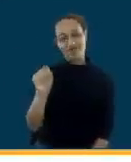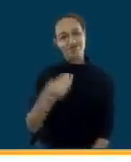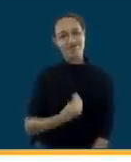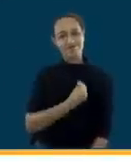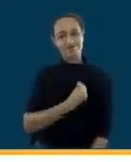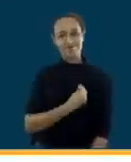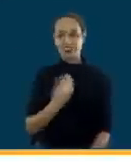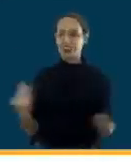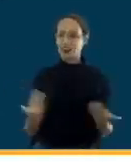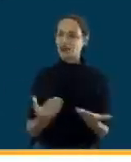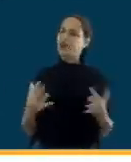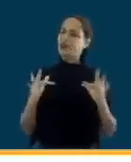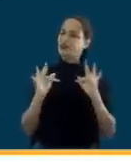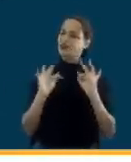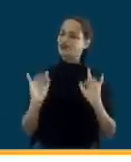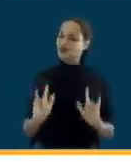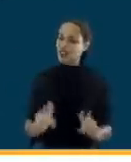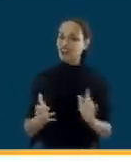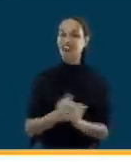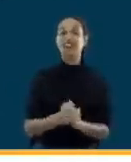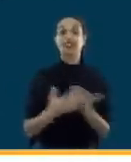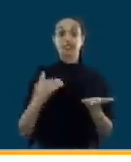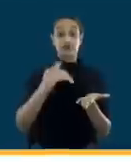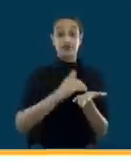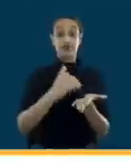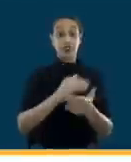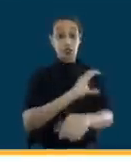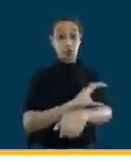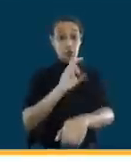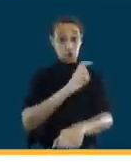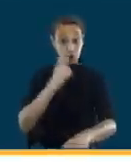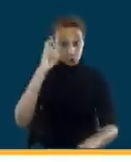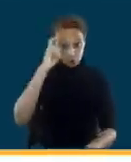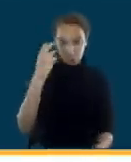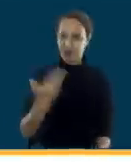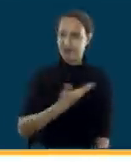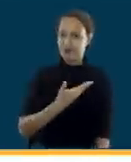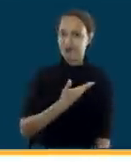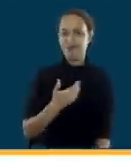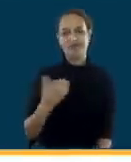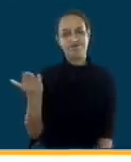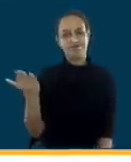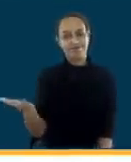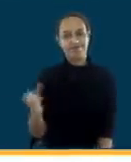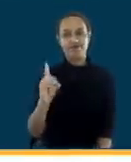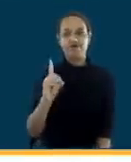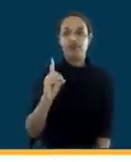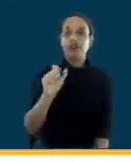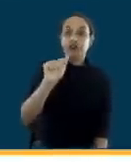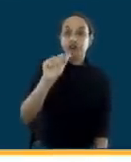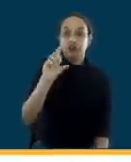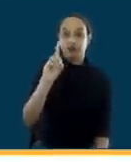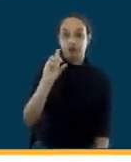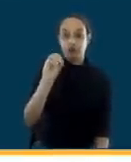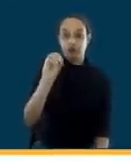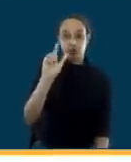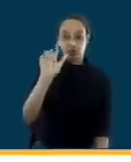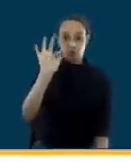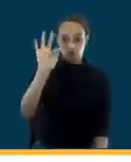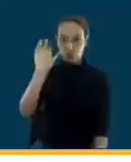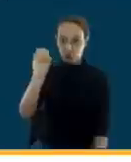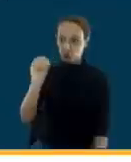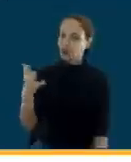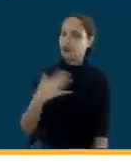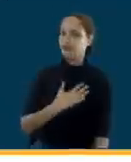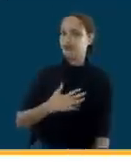honra. O secretário municipal de Cultura do Rio de Janeiro e meu amigo Adolfinho Conder, prazer enorme tê-lo aqui, Adolfinho,